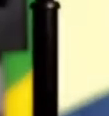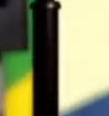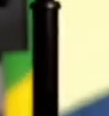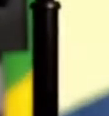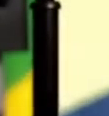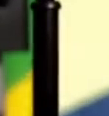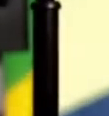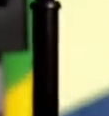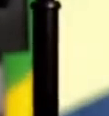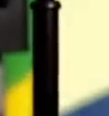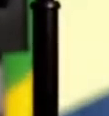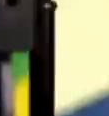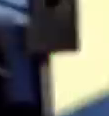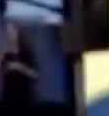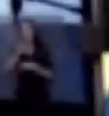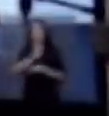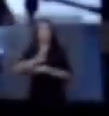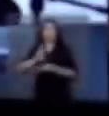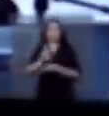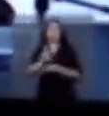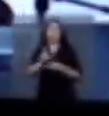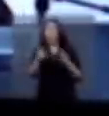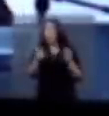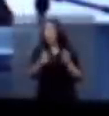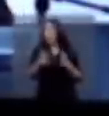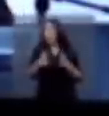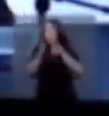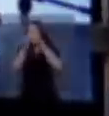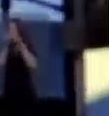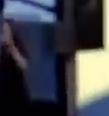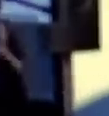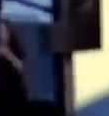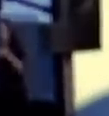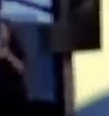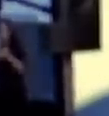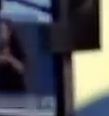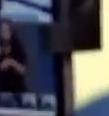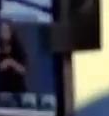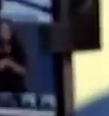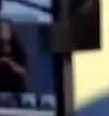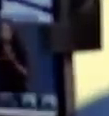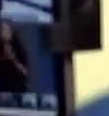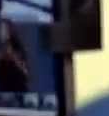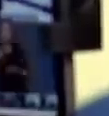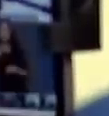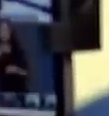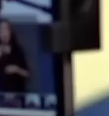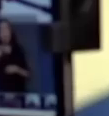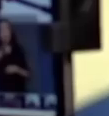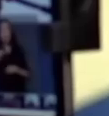atacar a pessoa um religioso em aderir aos dados da ciência que comprovam o início da vida deles da